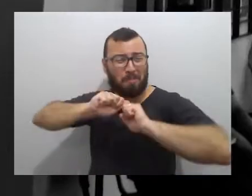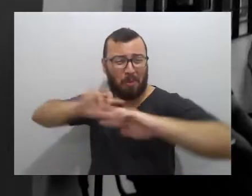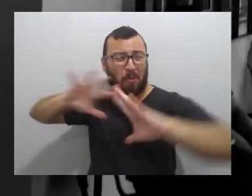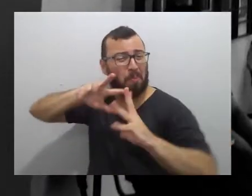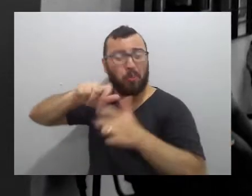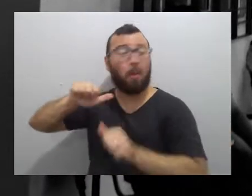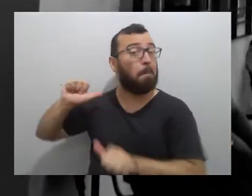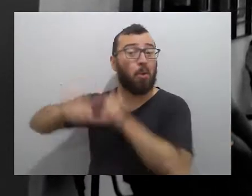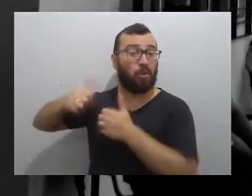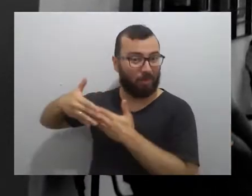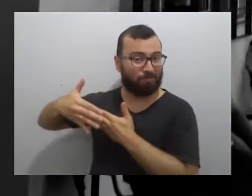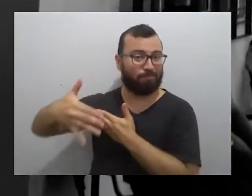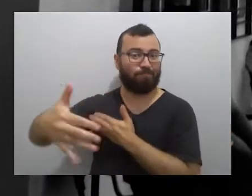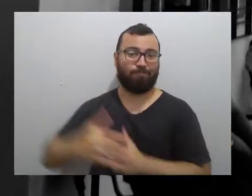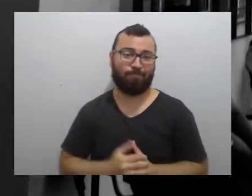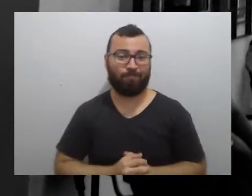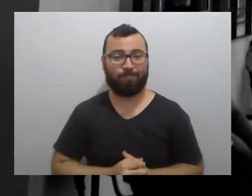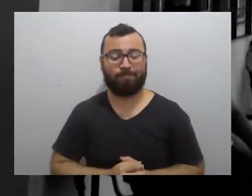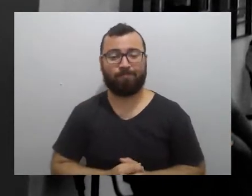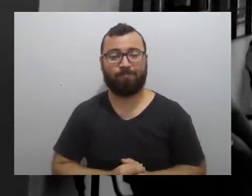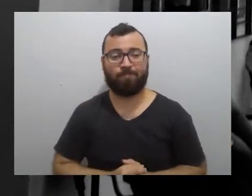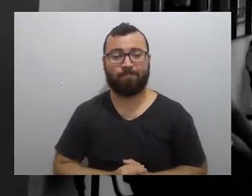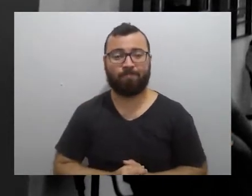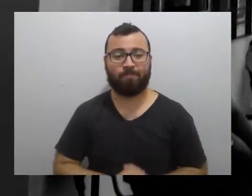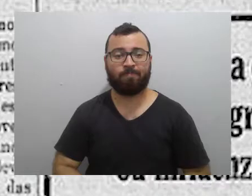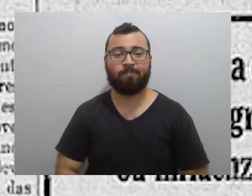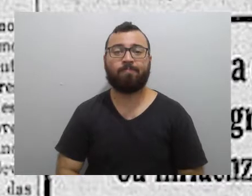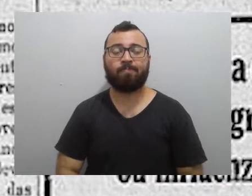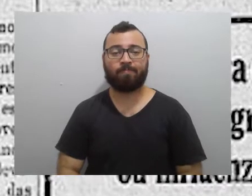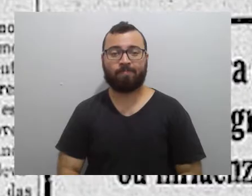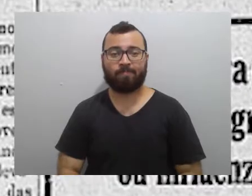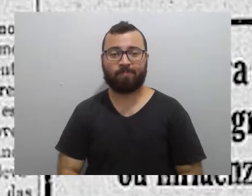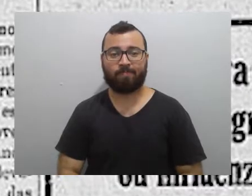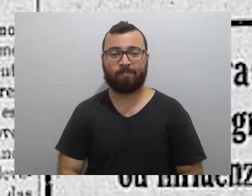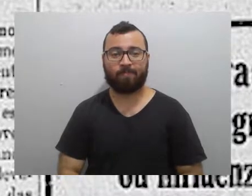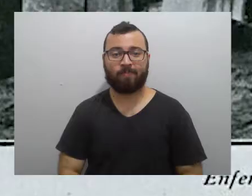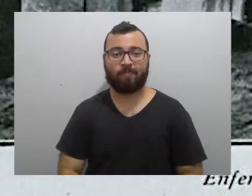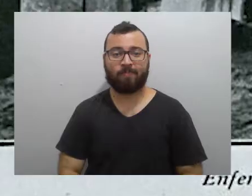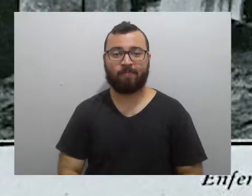UFRJ, outra pandemia mudava os rumos da história.